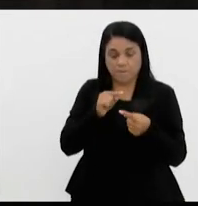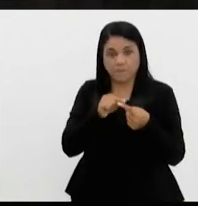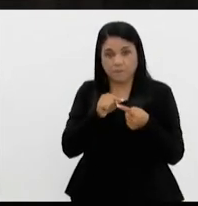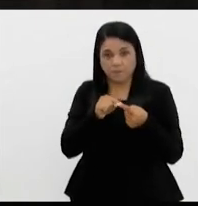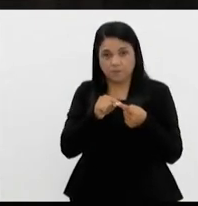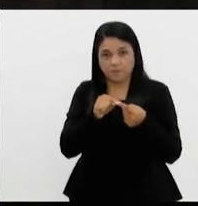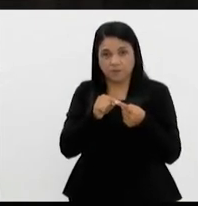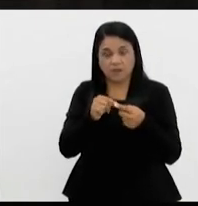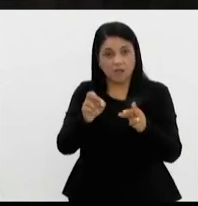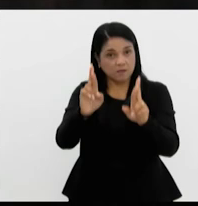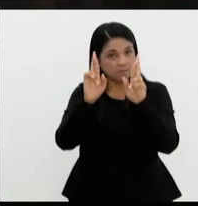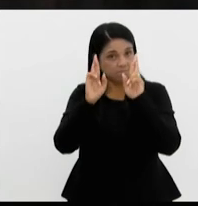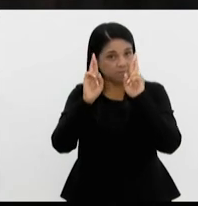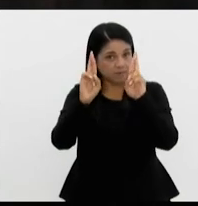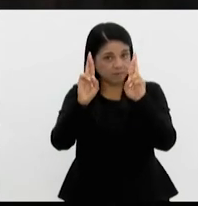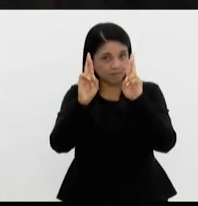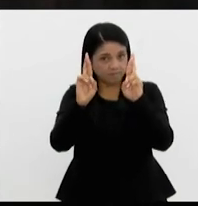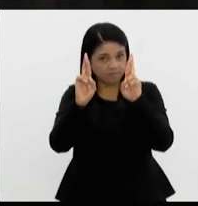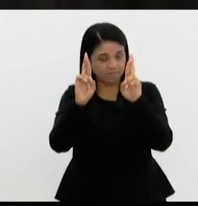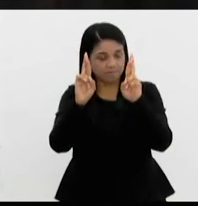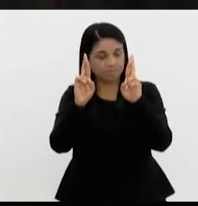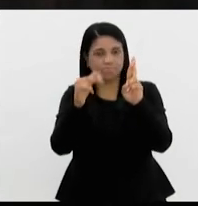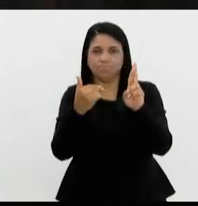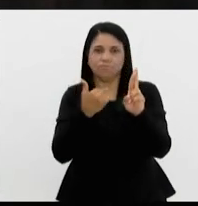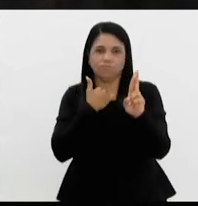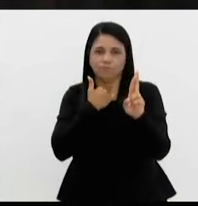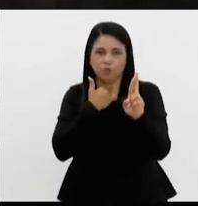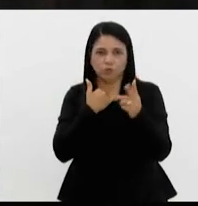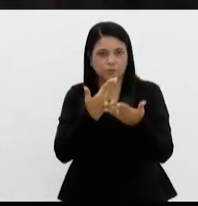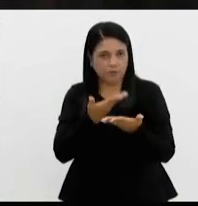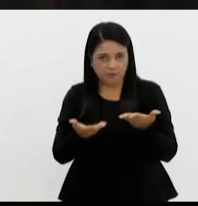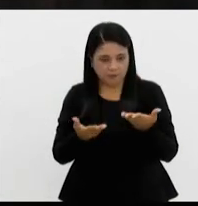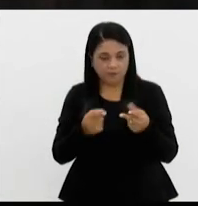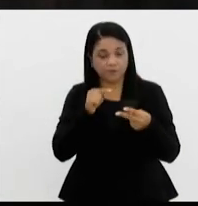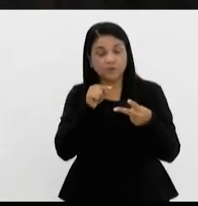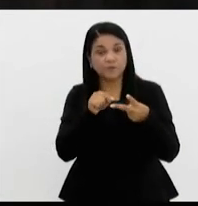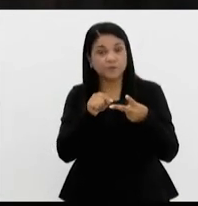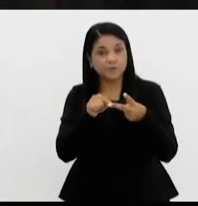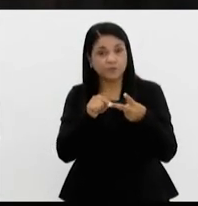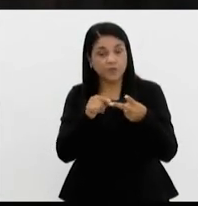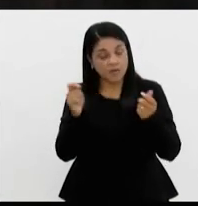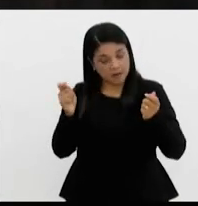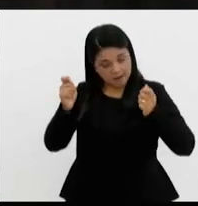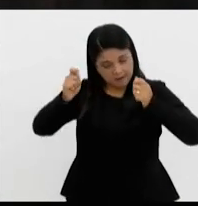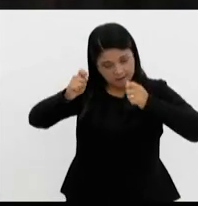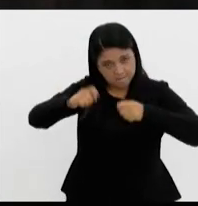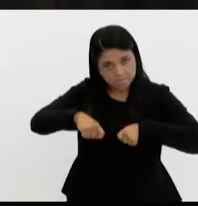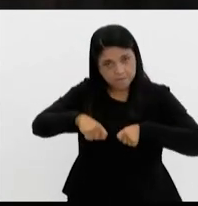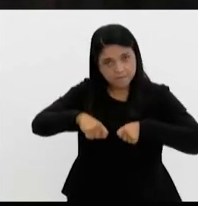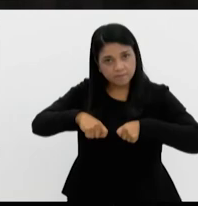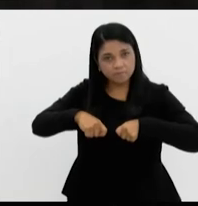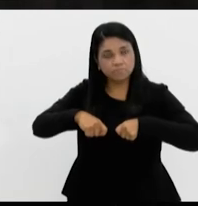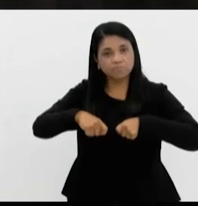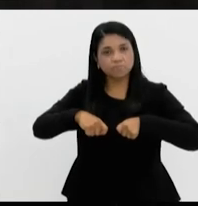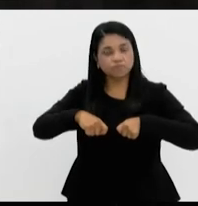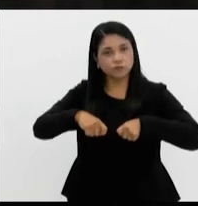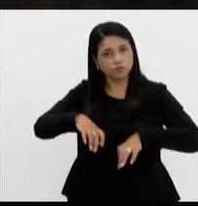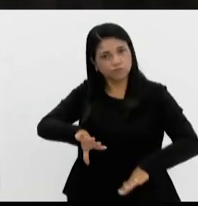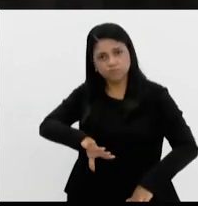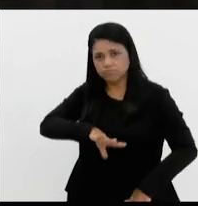da esperança. E o segundo é o vetor da capacidade de nos